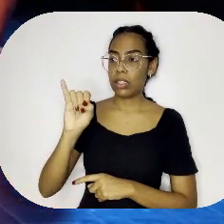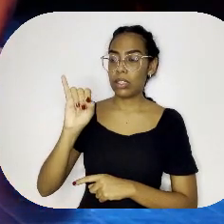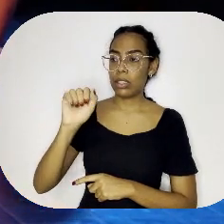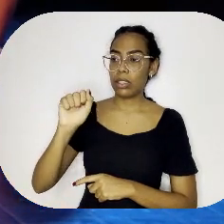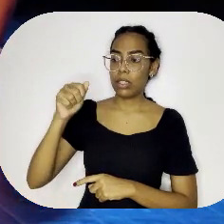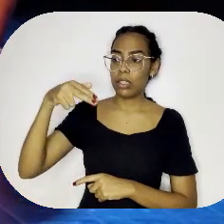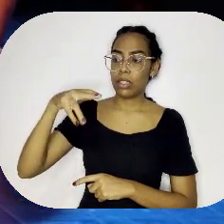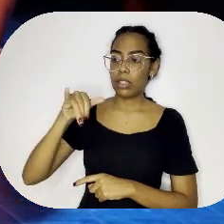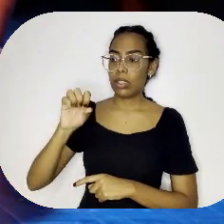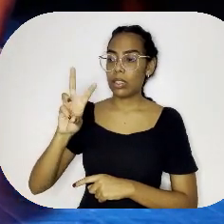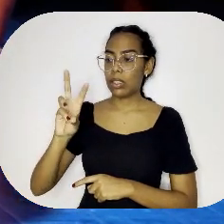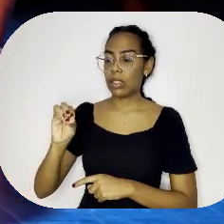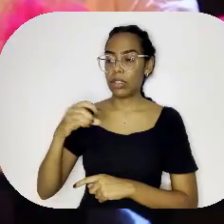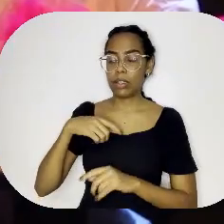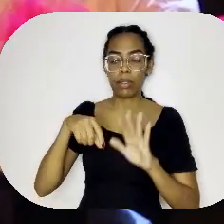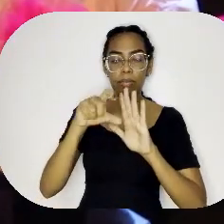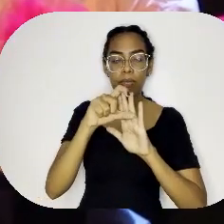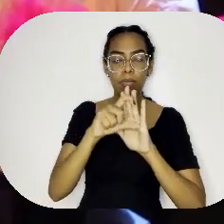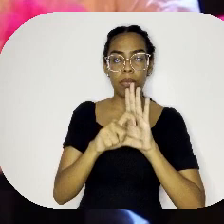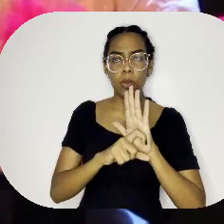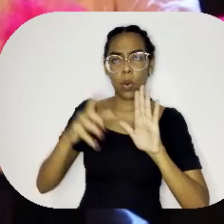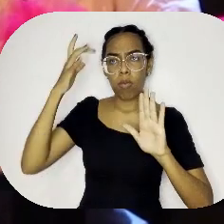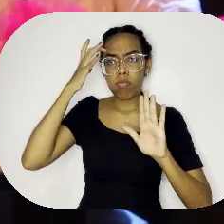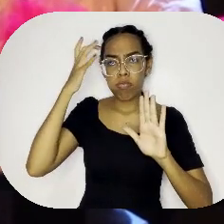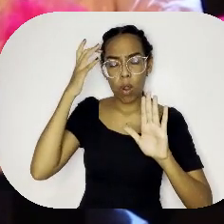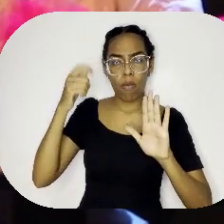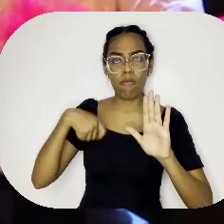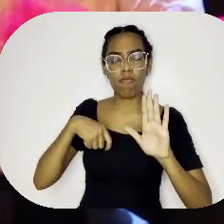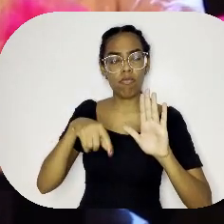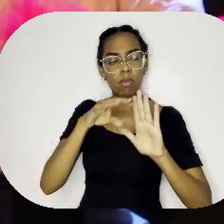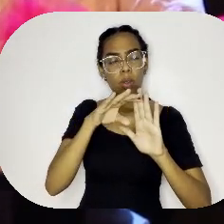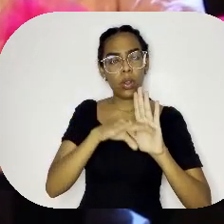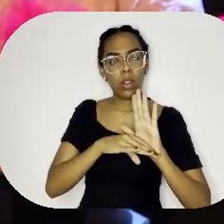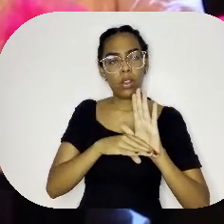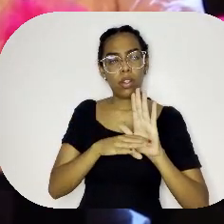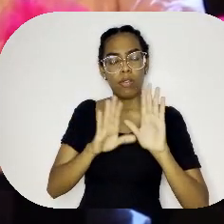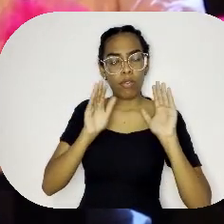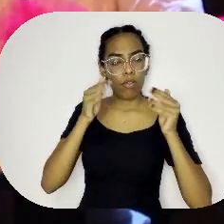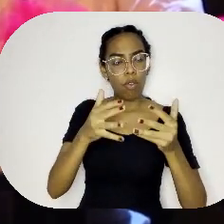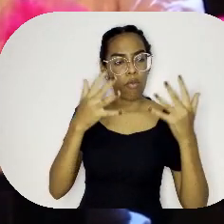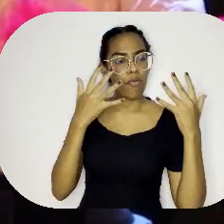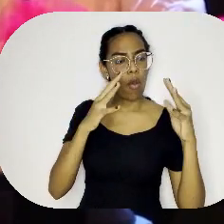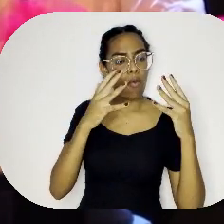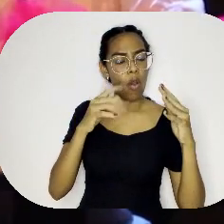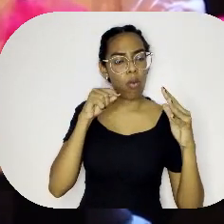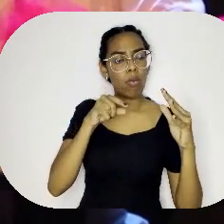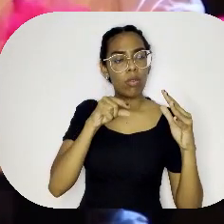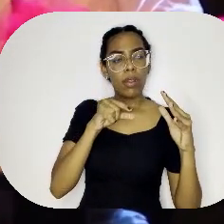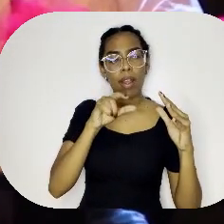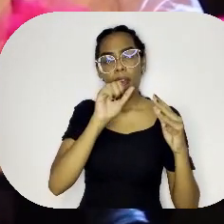um defensor do parnasianismo pra nos colocar nos ouvidos o rigor formal, a rima